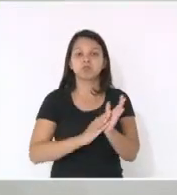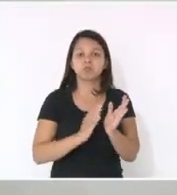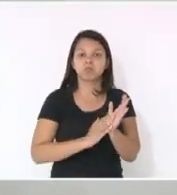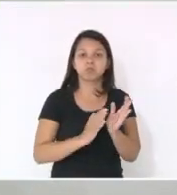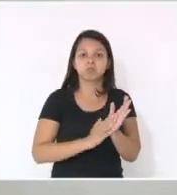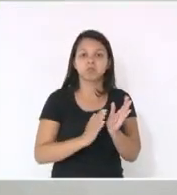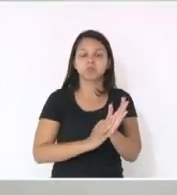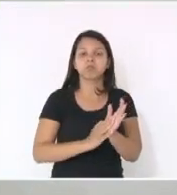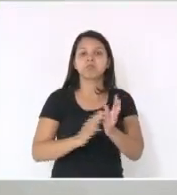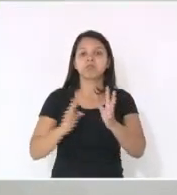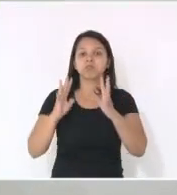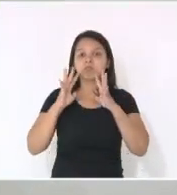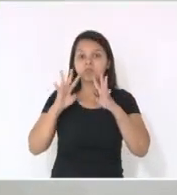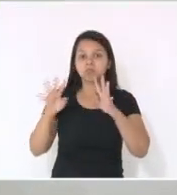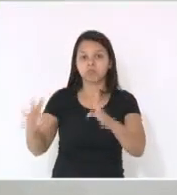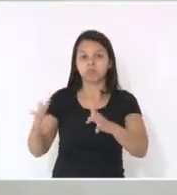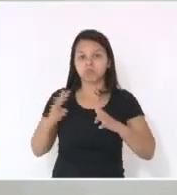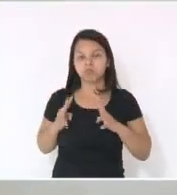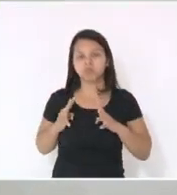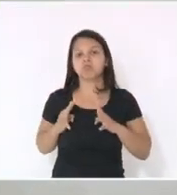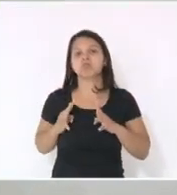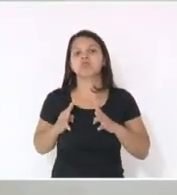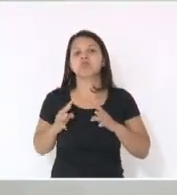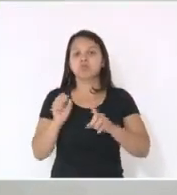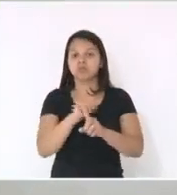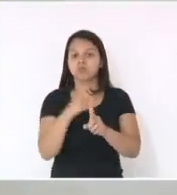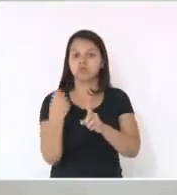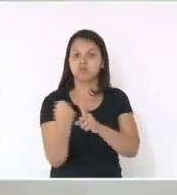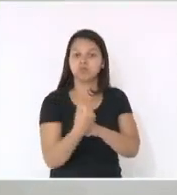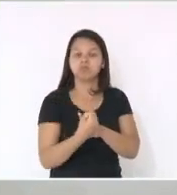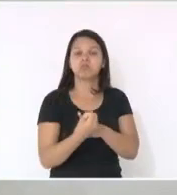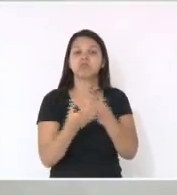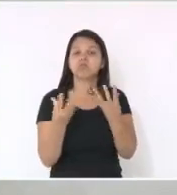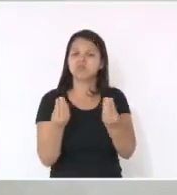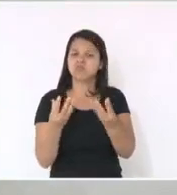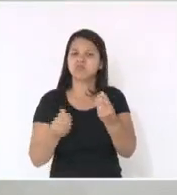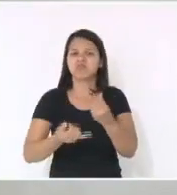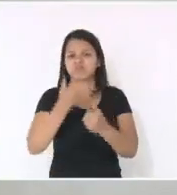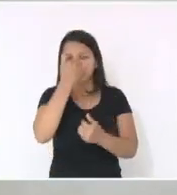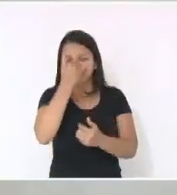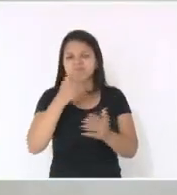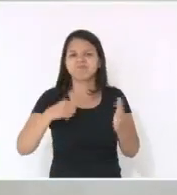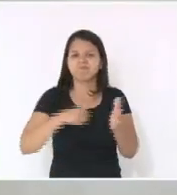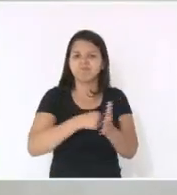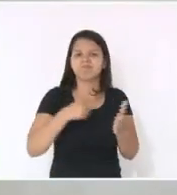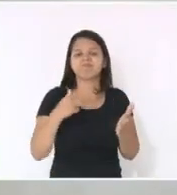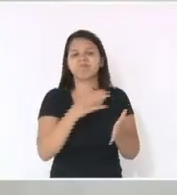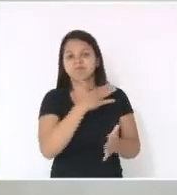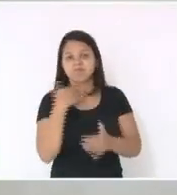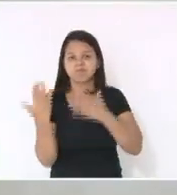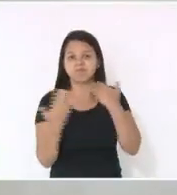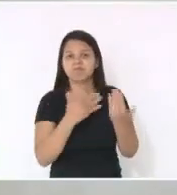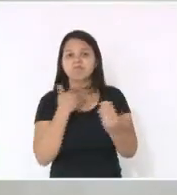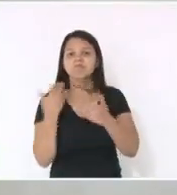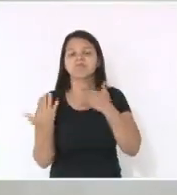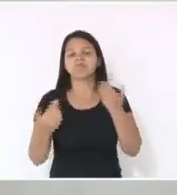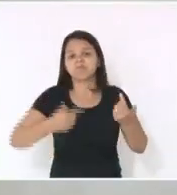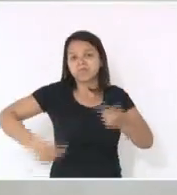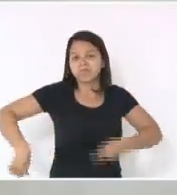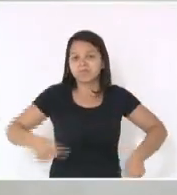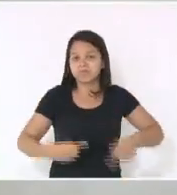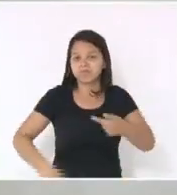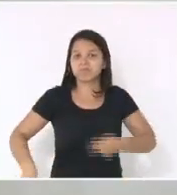índice de mortes e feridos no trânsito em todo o mundo. Inclusive, na última semana, aqui na Assembleia Legislativa,